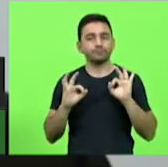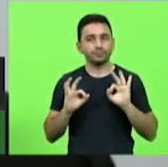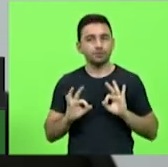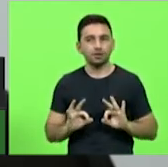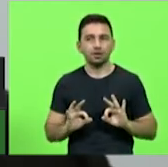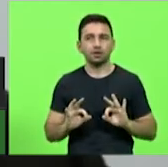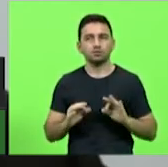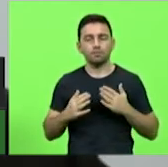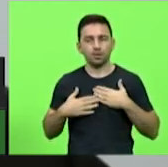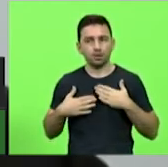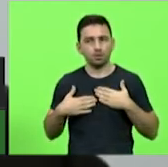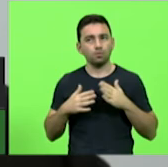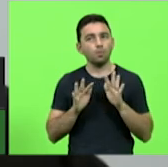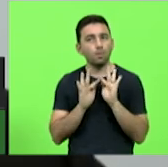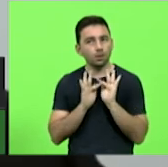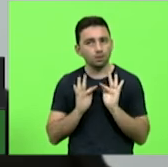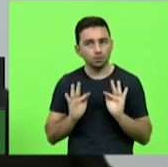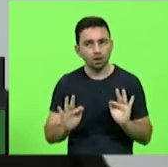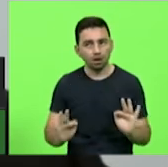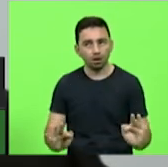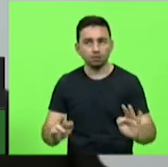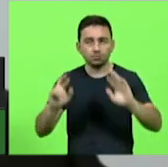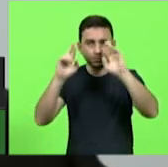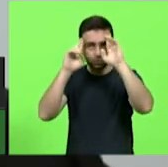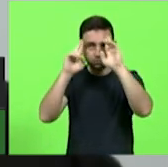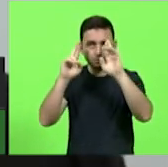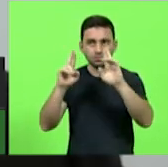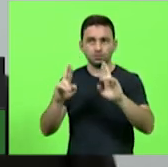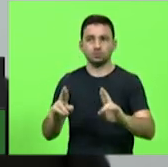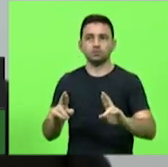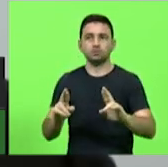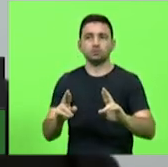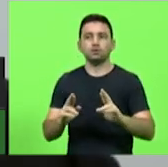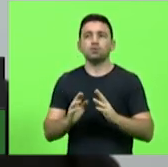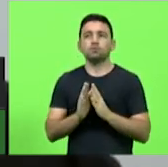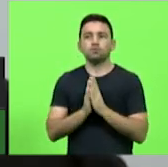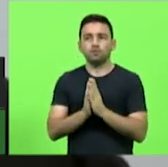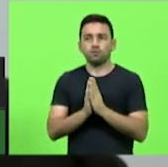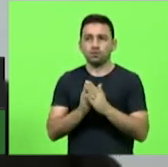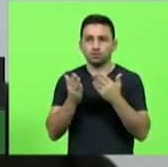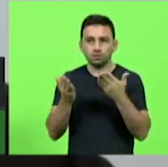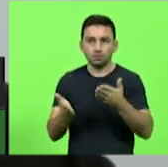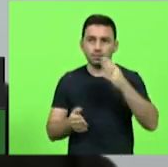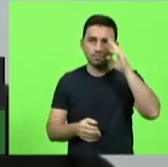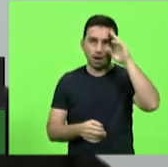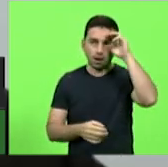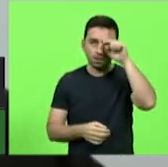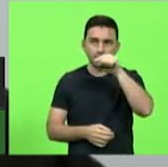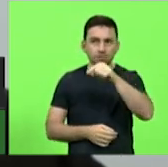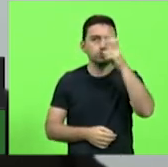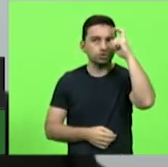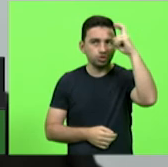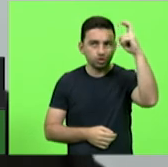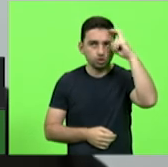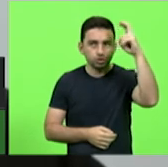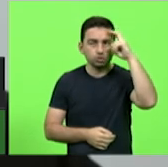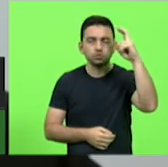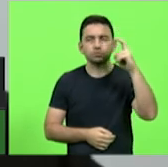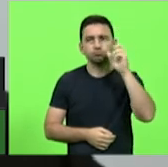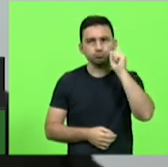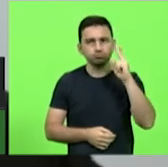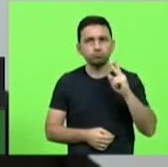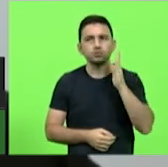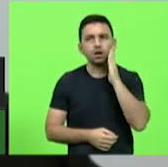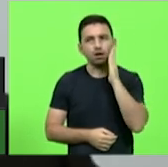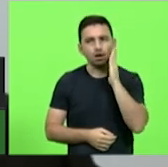a humildade, com todo o respeito e que o deputado Marcos Vieira, com a sua inteligência, com a sua expertise, ele